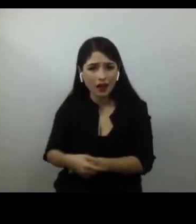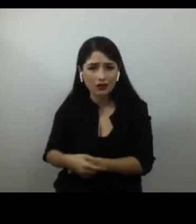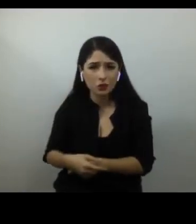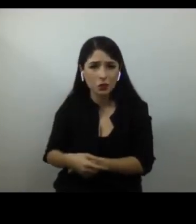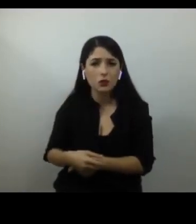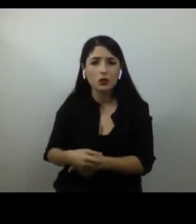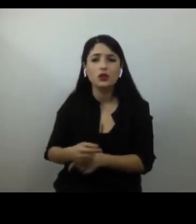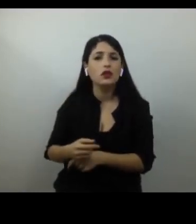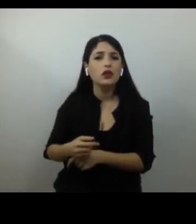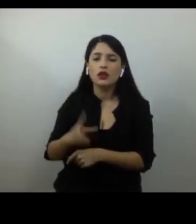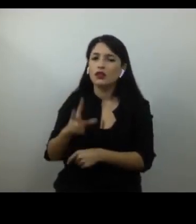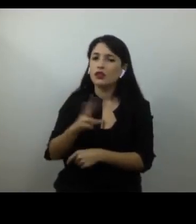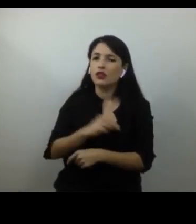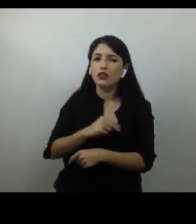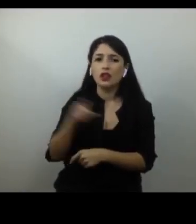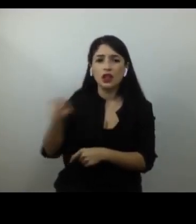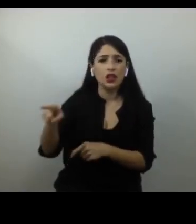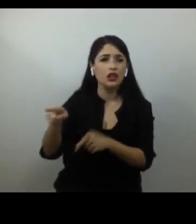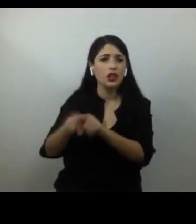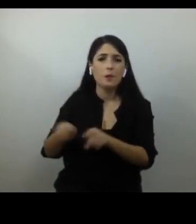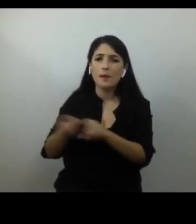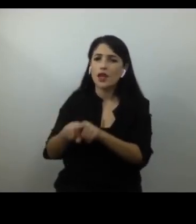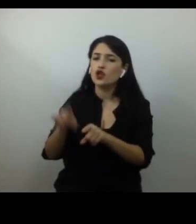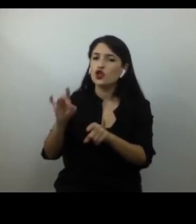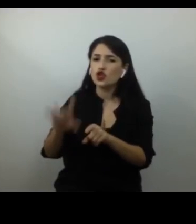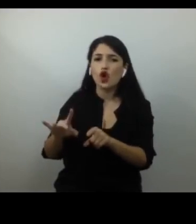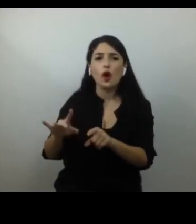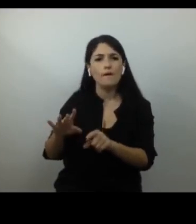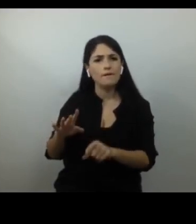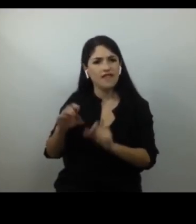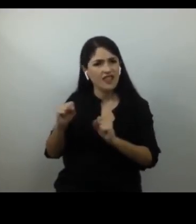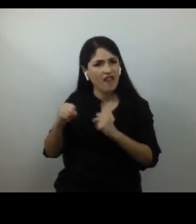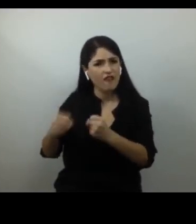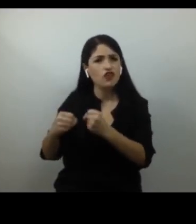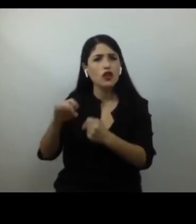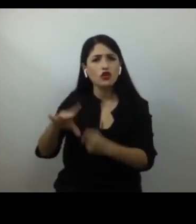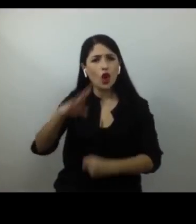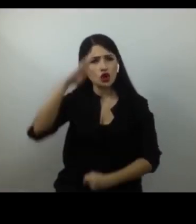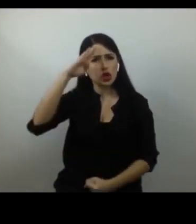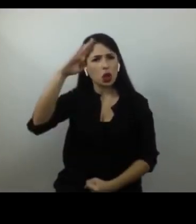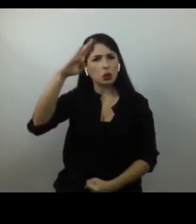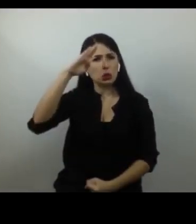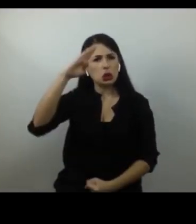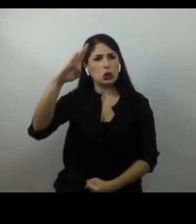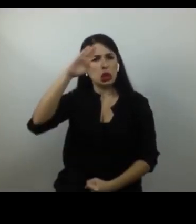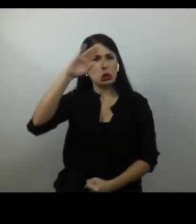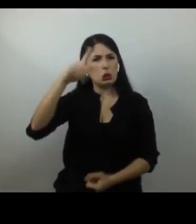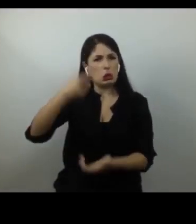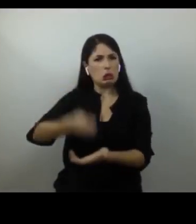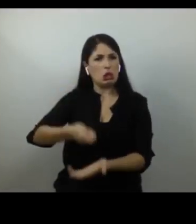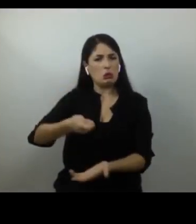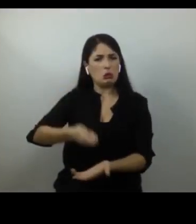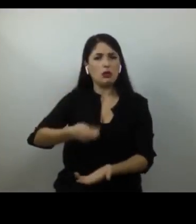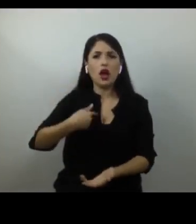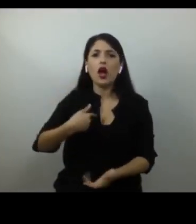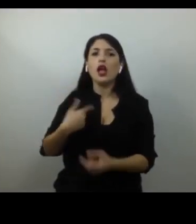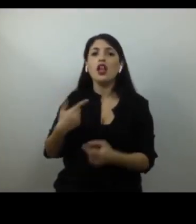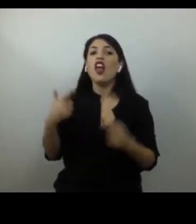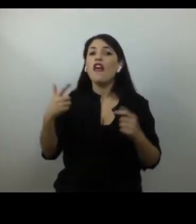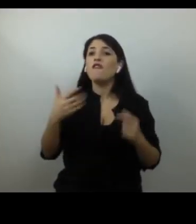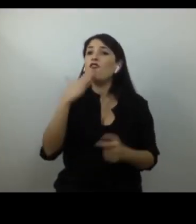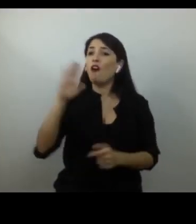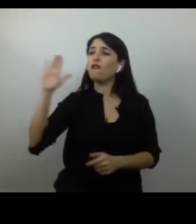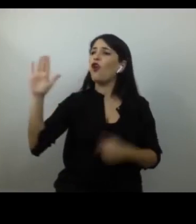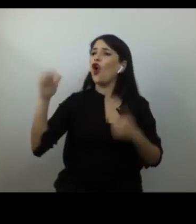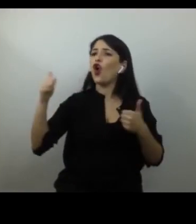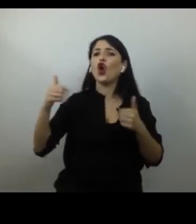mandato absolutamente coerente na defesa da ditadura, da apologia à tortura, já declarou coisas chocantes, como deveria